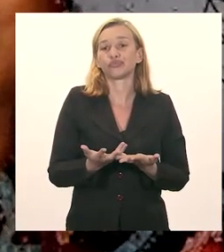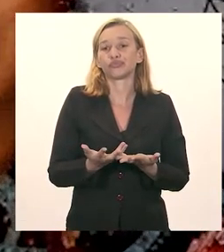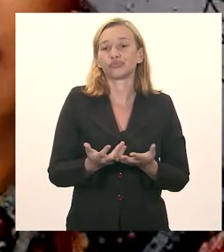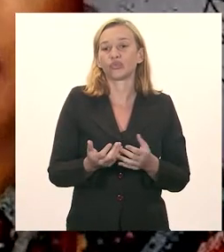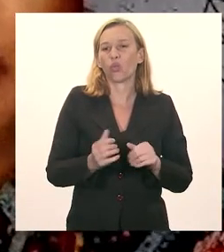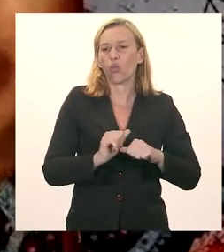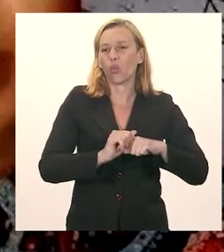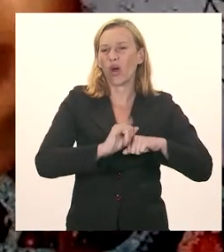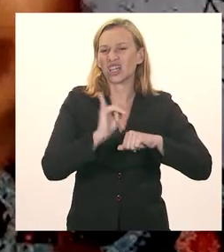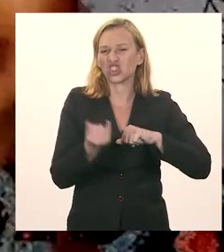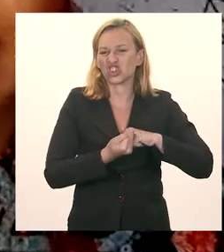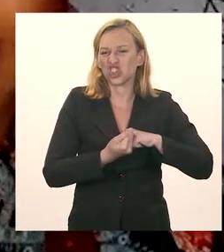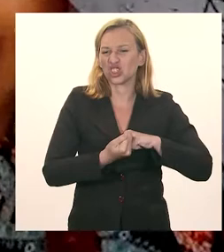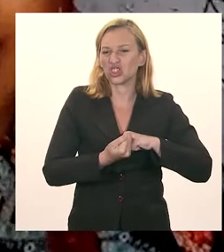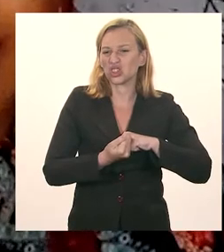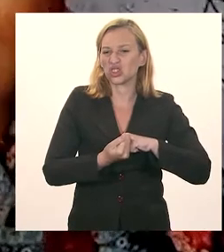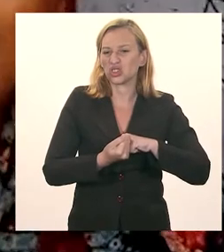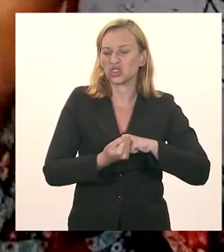um adjetivo de...